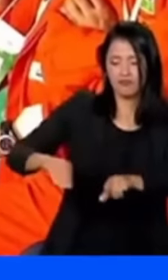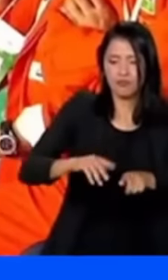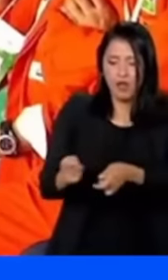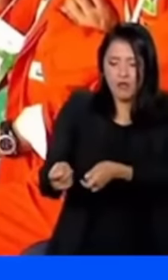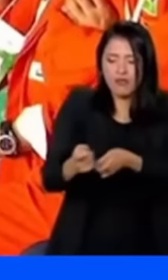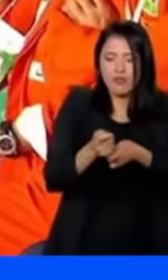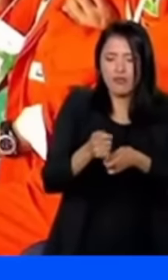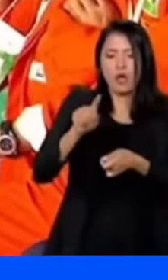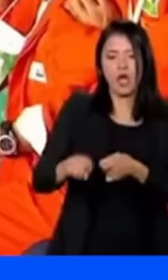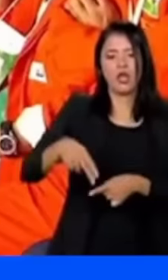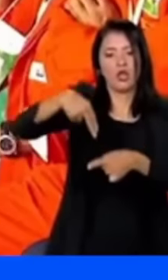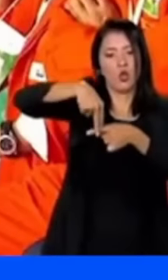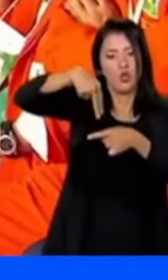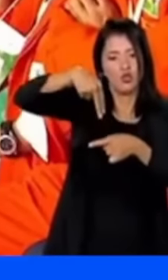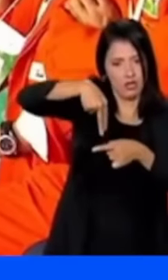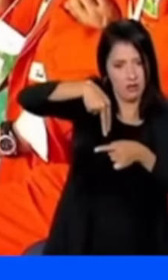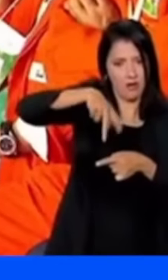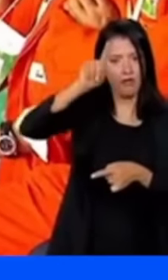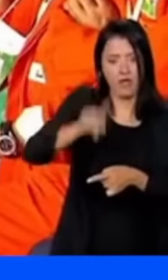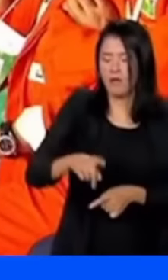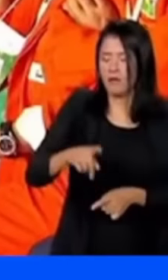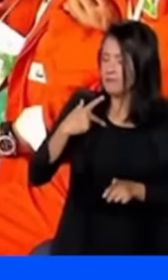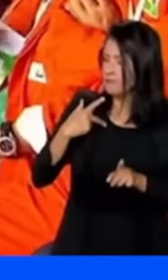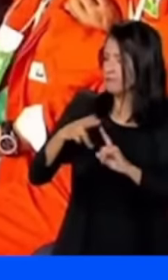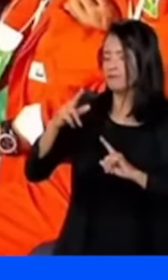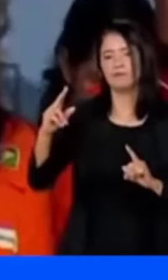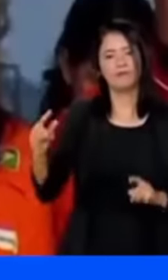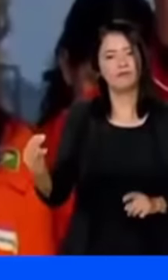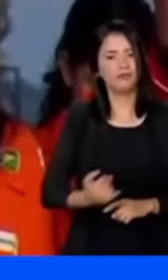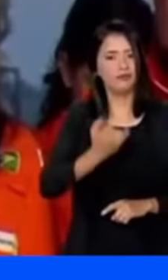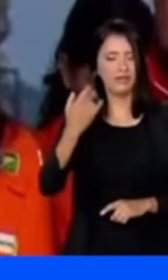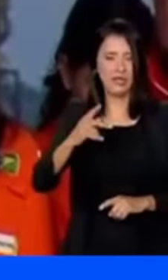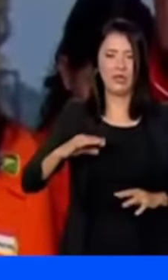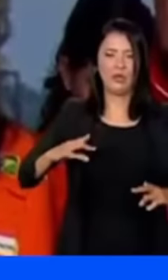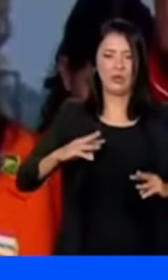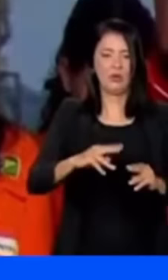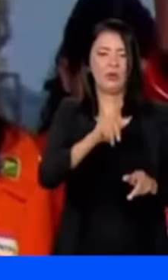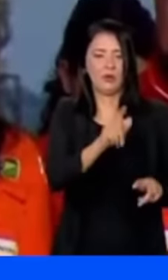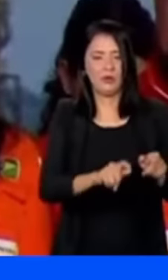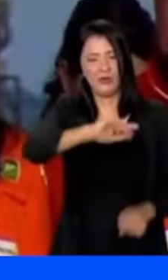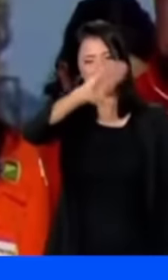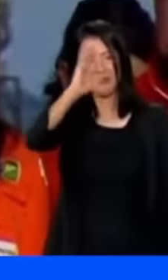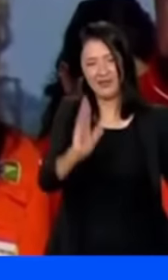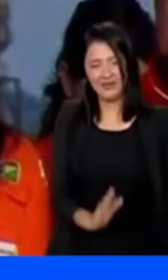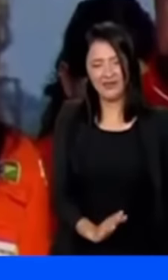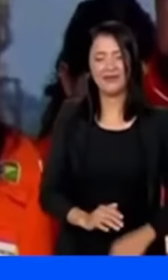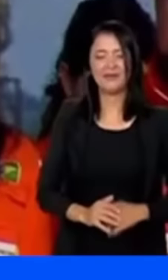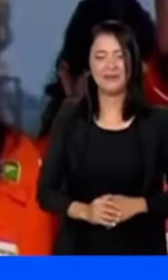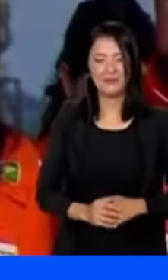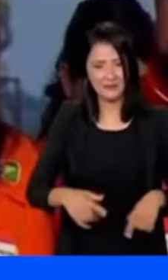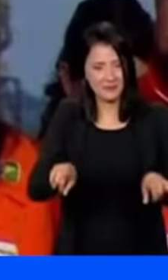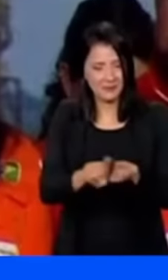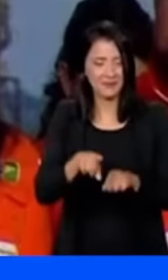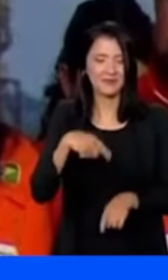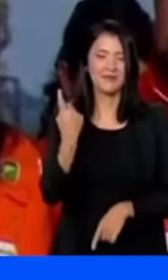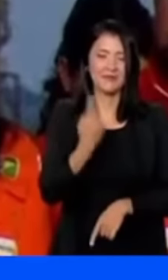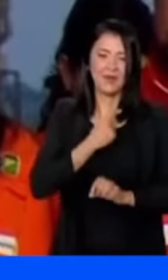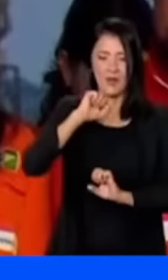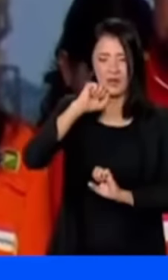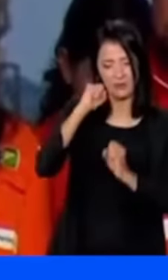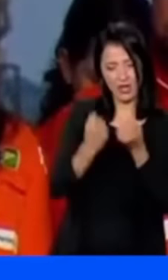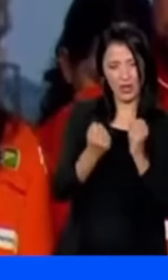uma vitória de todas as brasileiras e brasileiros. É uma vitória da nossa indústria,